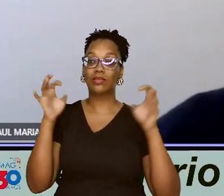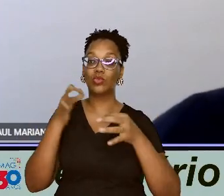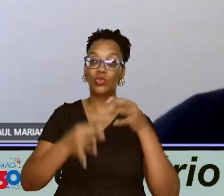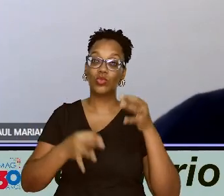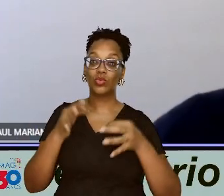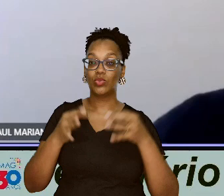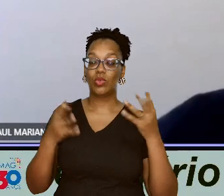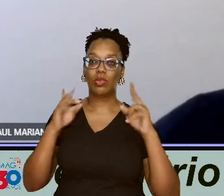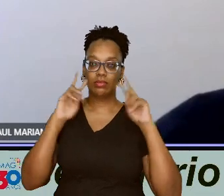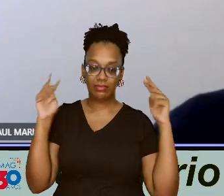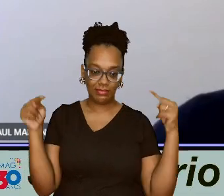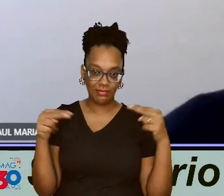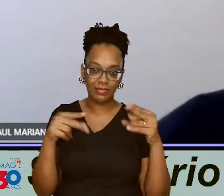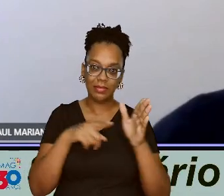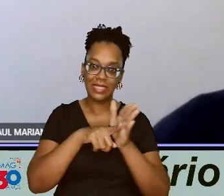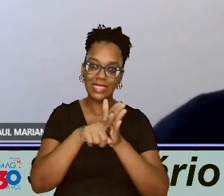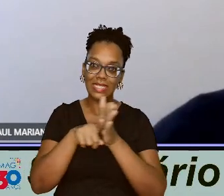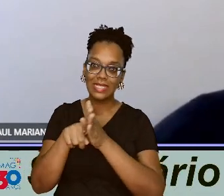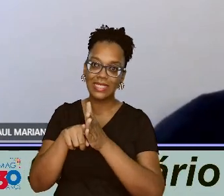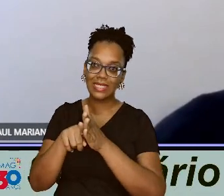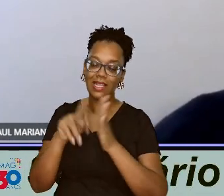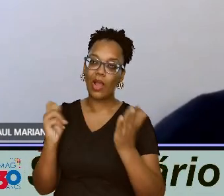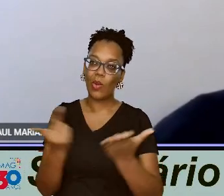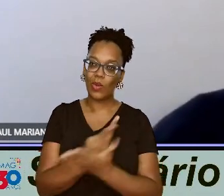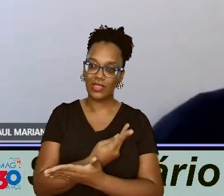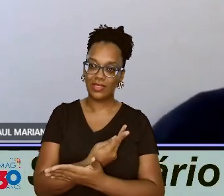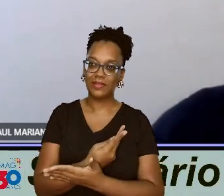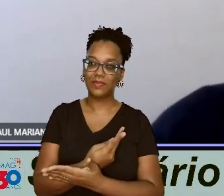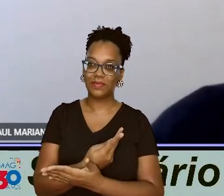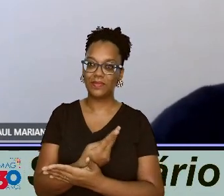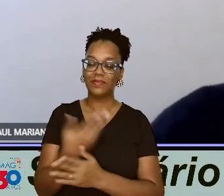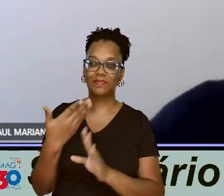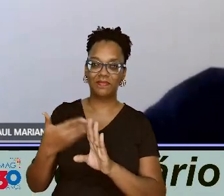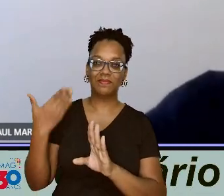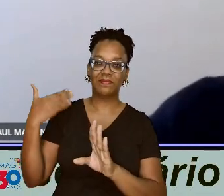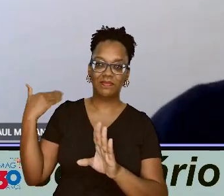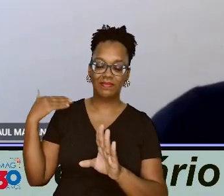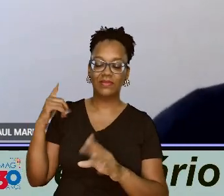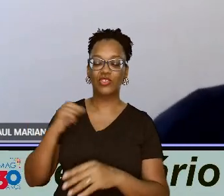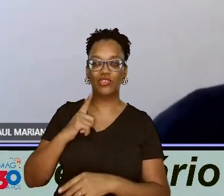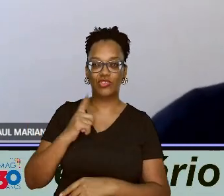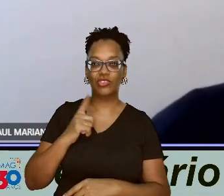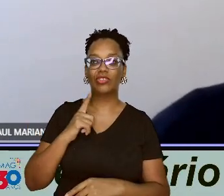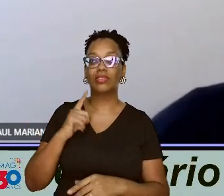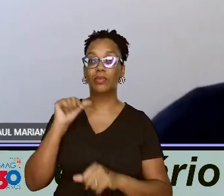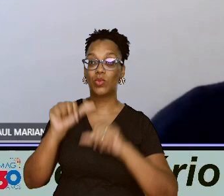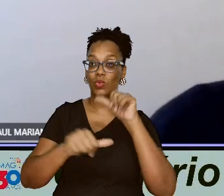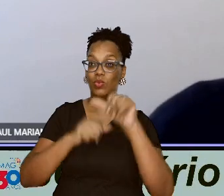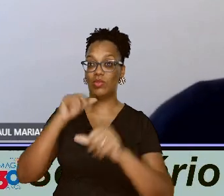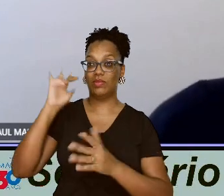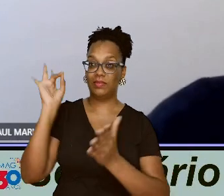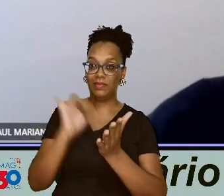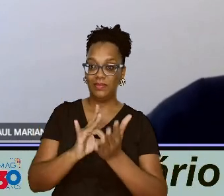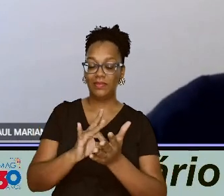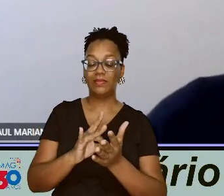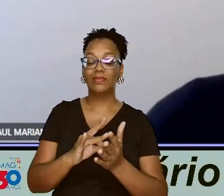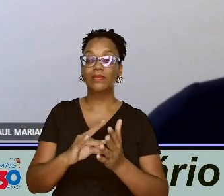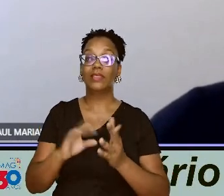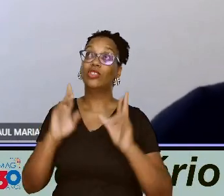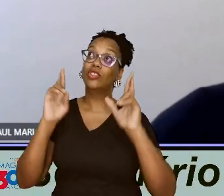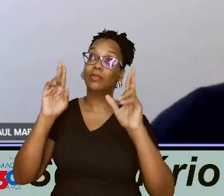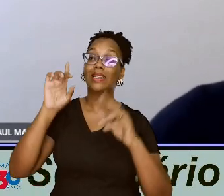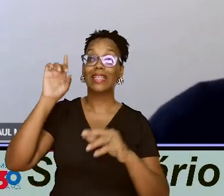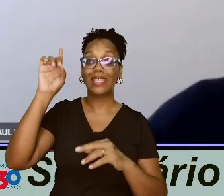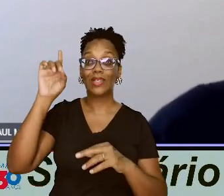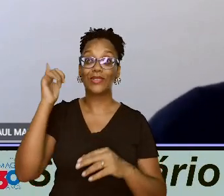si, com as pesquisas acontecendo, né? Ultimamente isso tem se tornado uma realidade, e tomara Deus isso ganhe